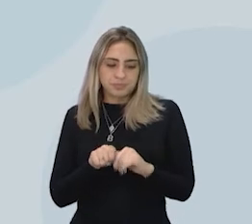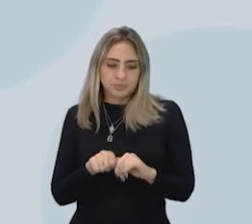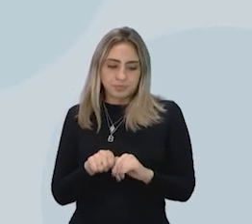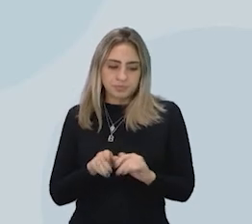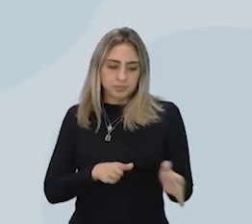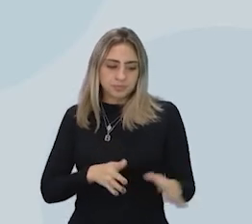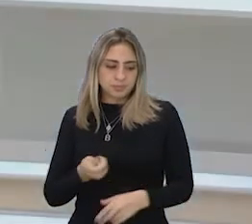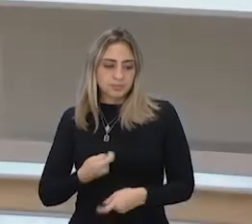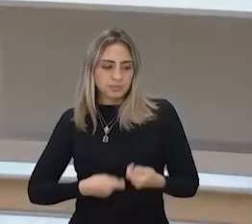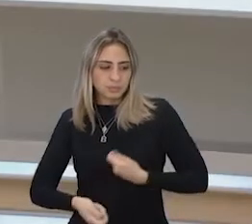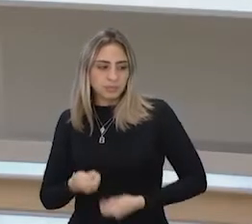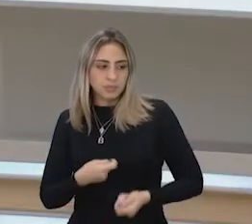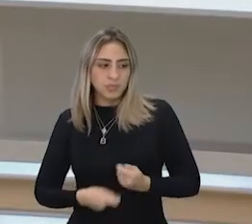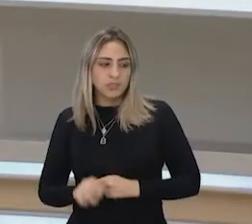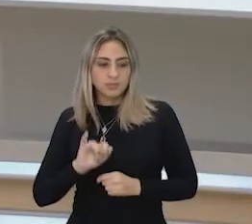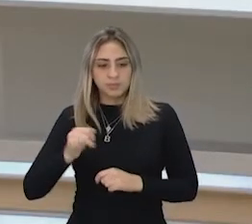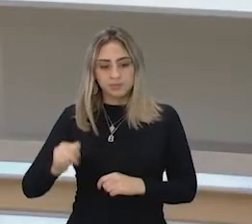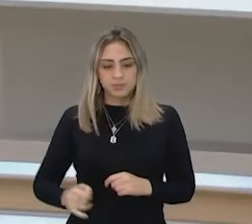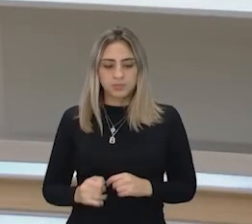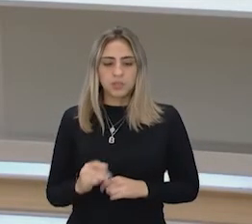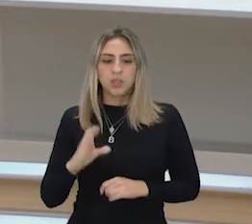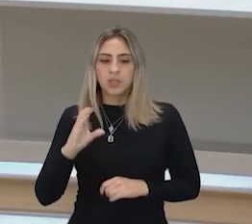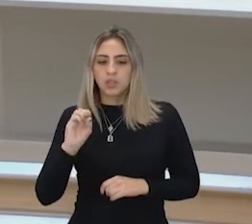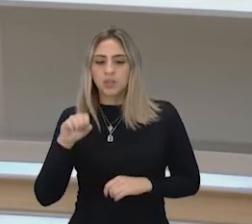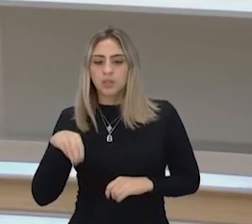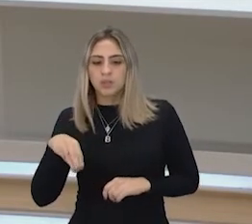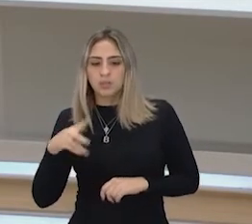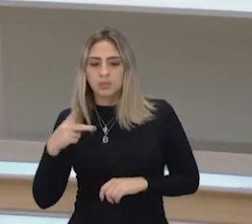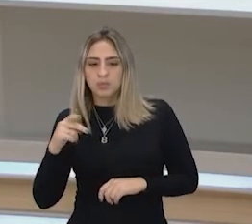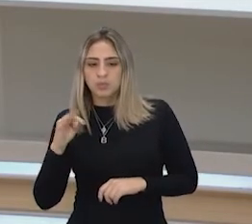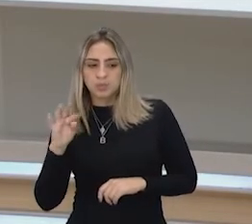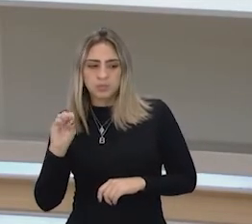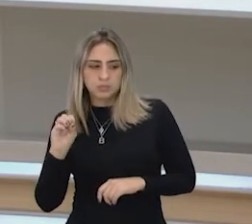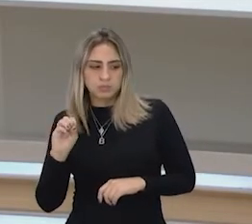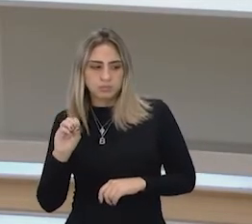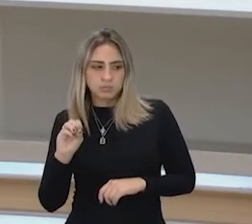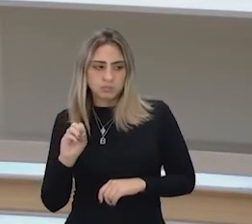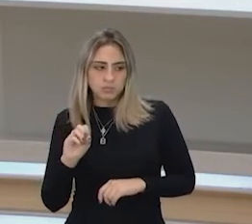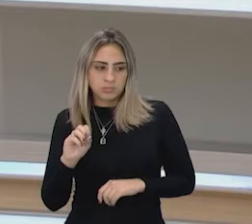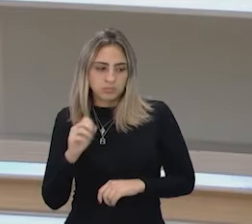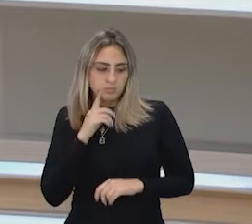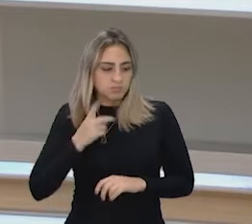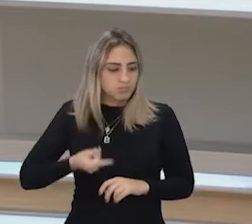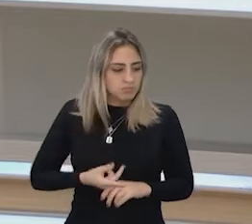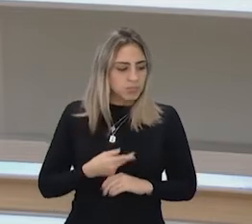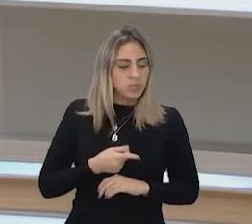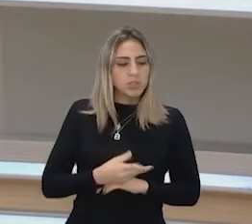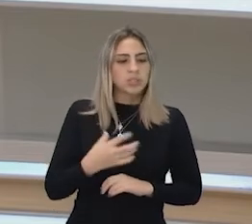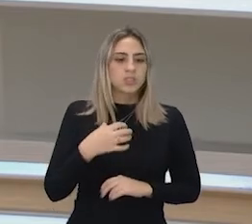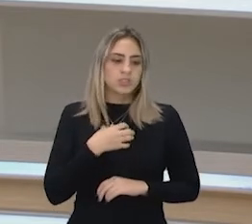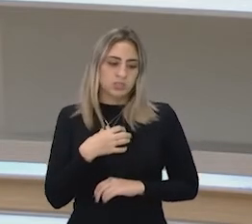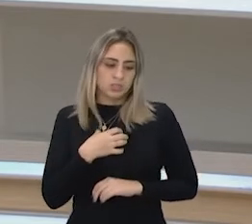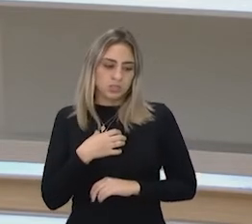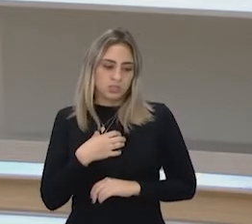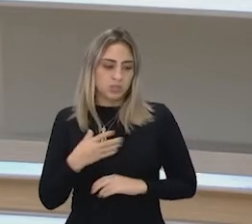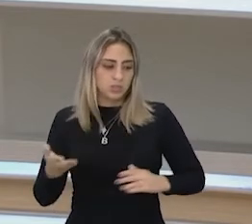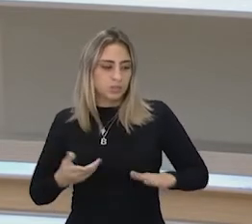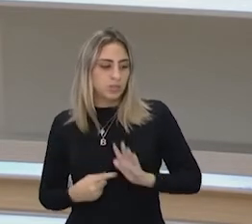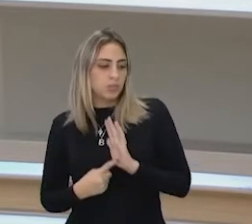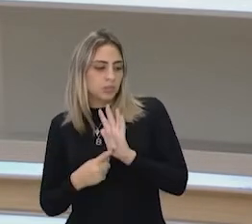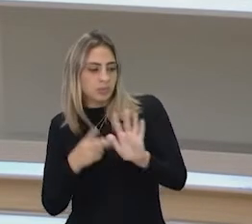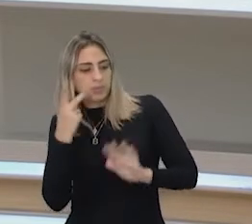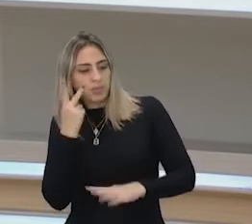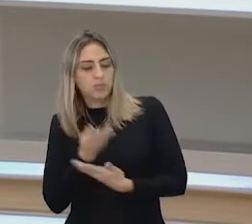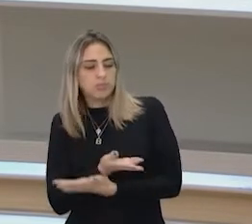das finanças os juros compostos e aqui nos fenômenos naturais descreve uma infinidade de situações. Hoje eu vou apresentar